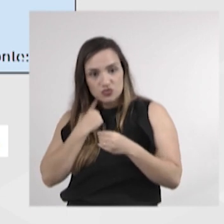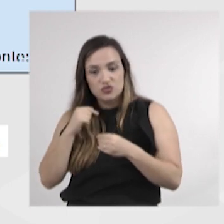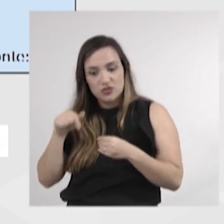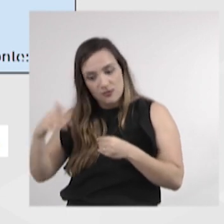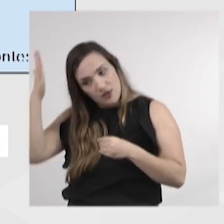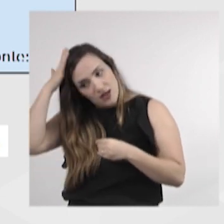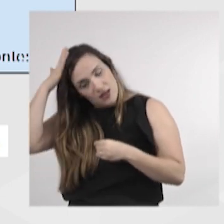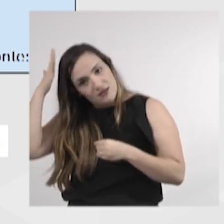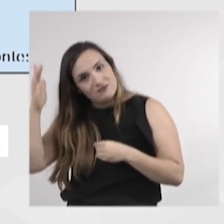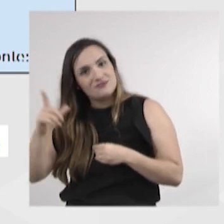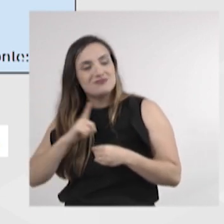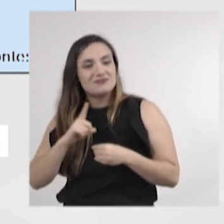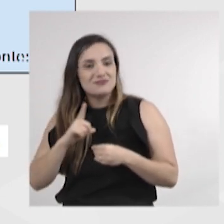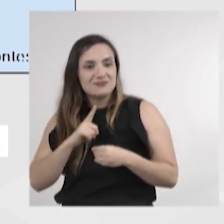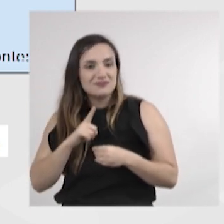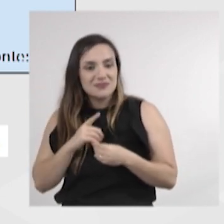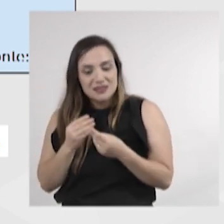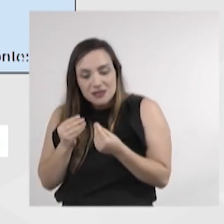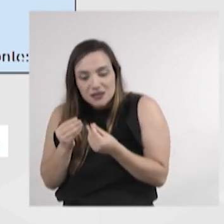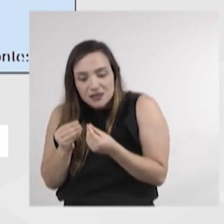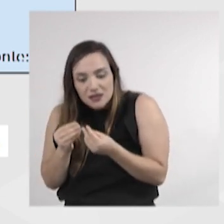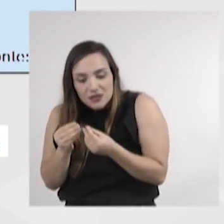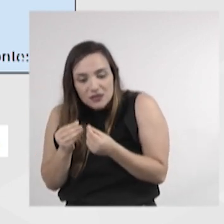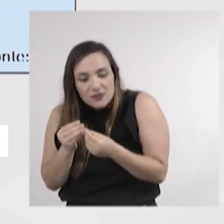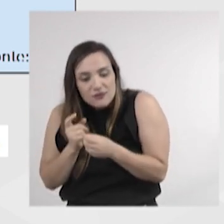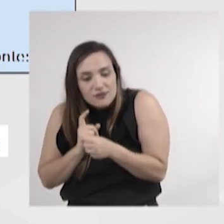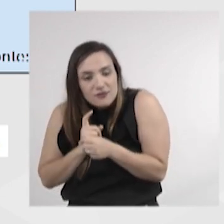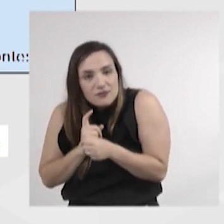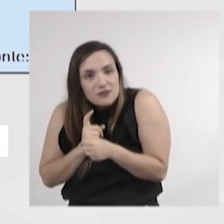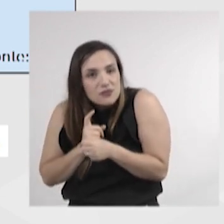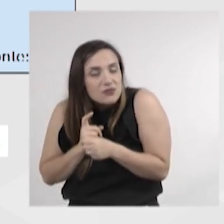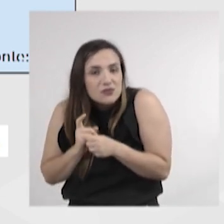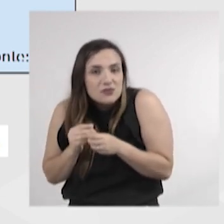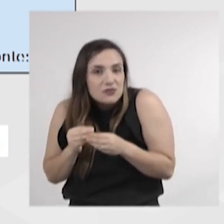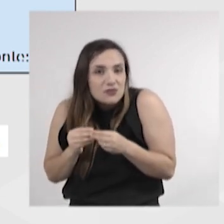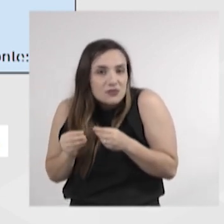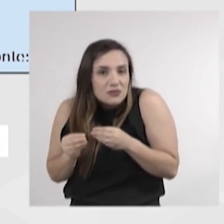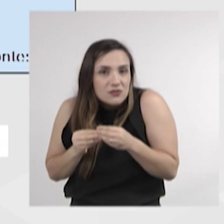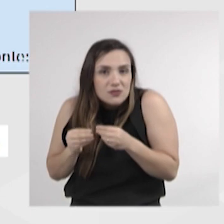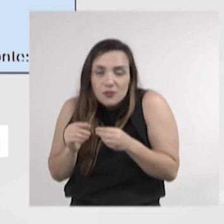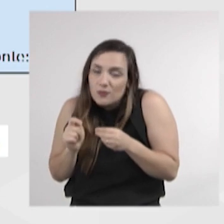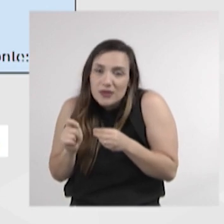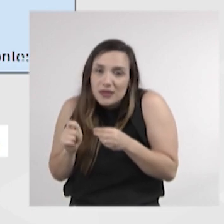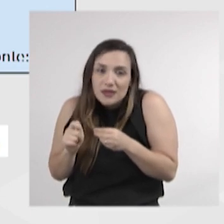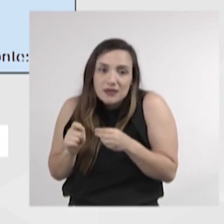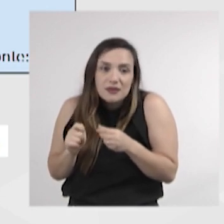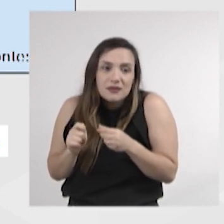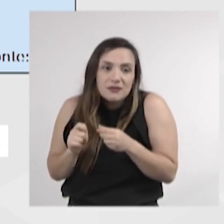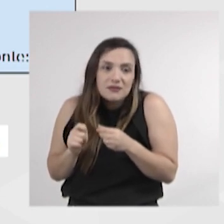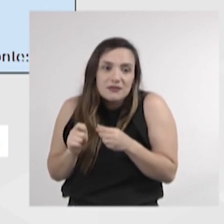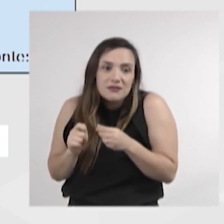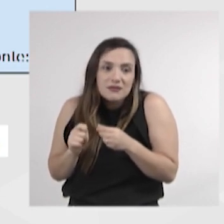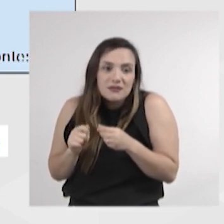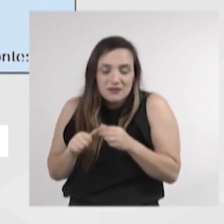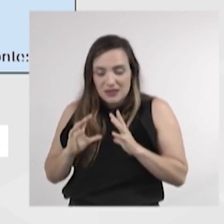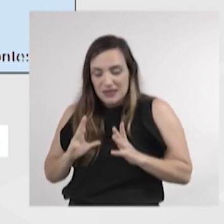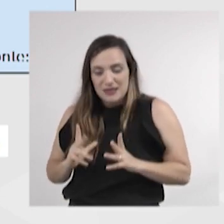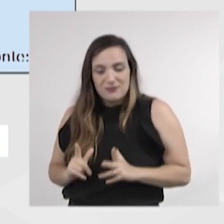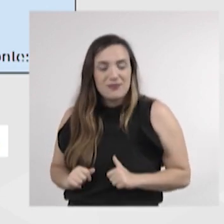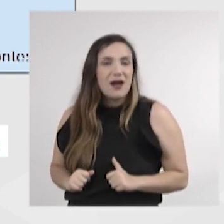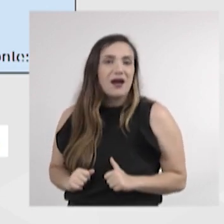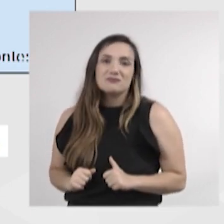lá no Paraná, ele transporta sedimento fino, então em toneladas por ano ele é o campeão, só que é sedimento fino, que para termos de vida